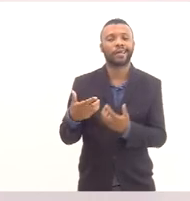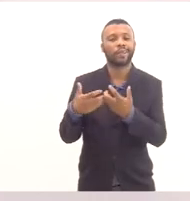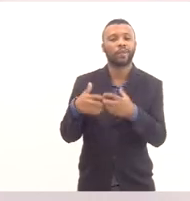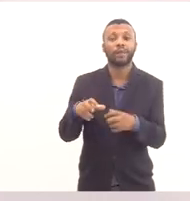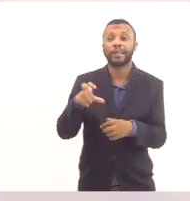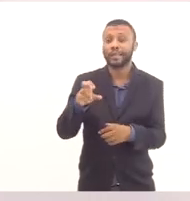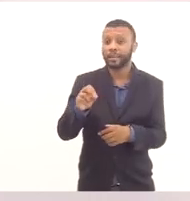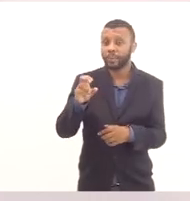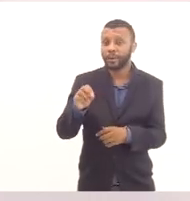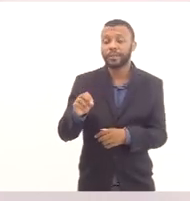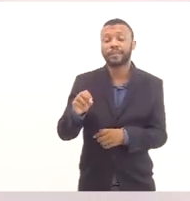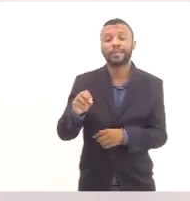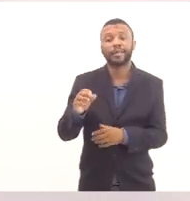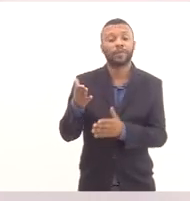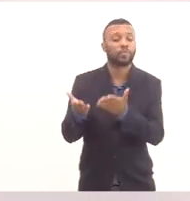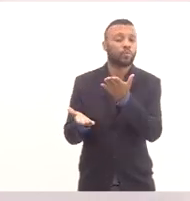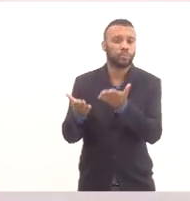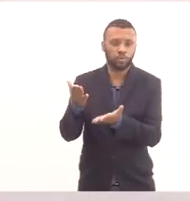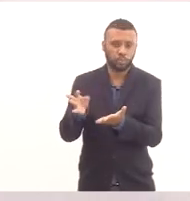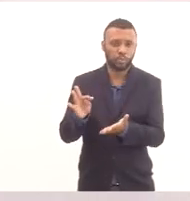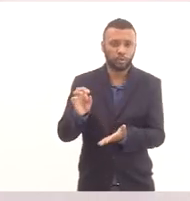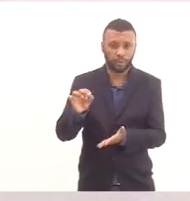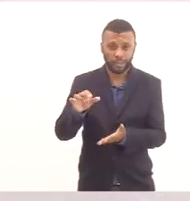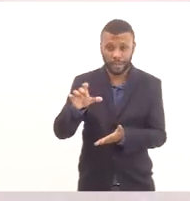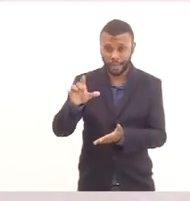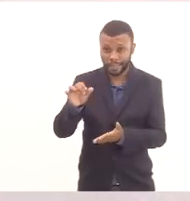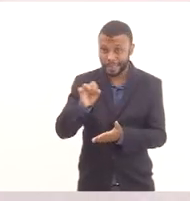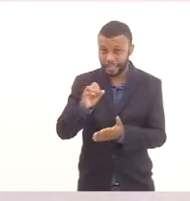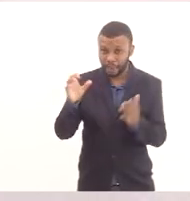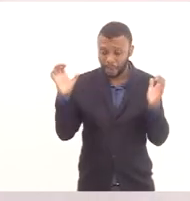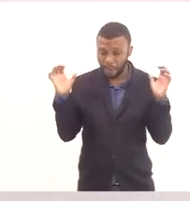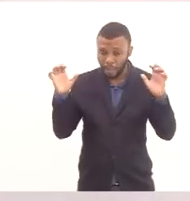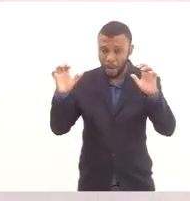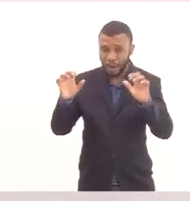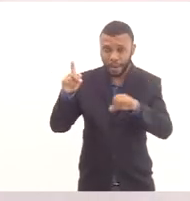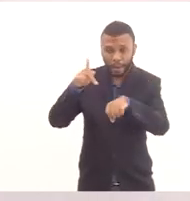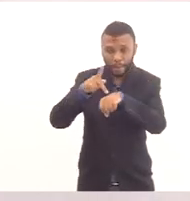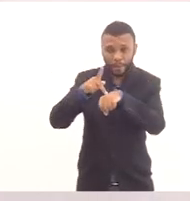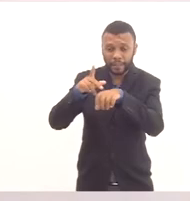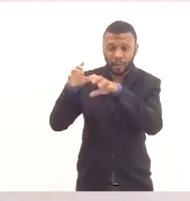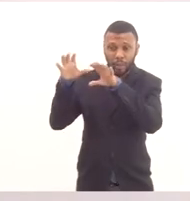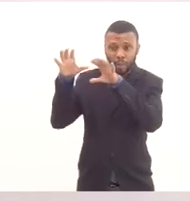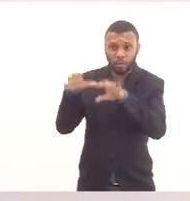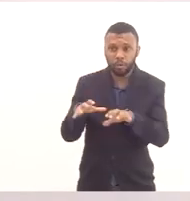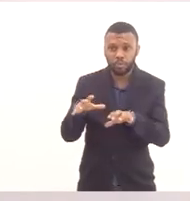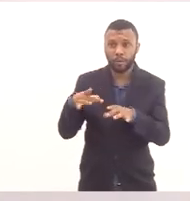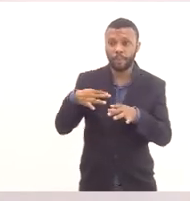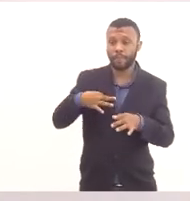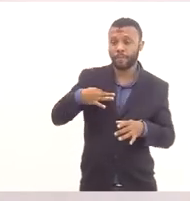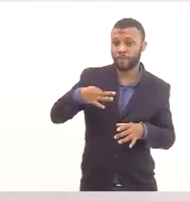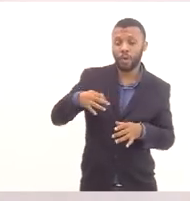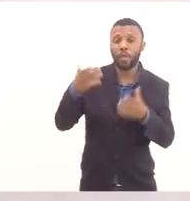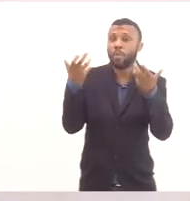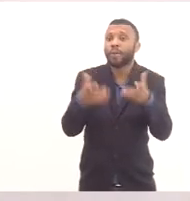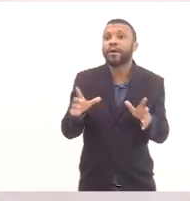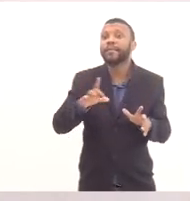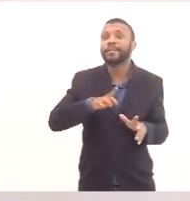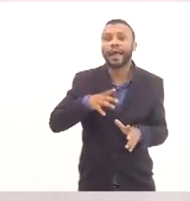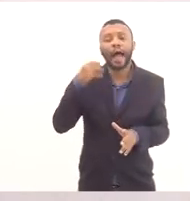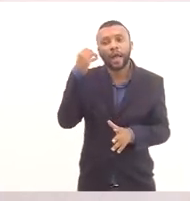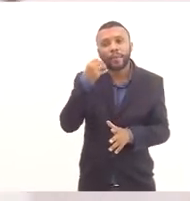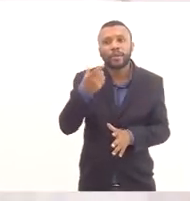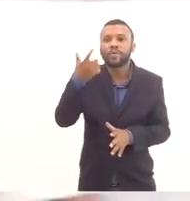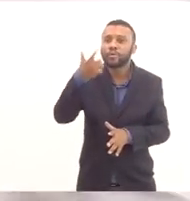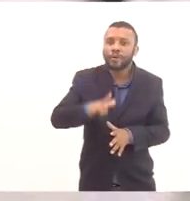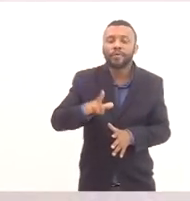50 toneladas Se chover aquela pedra vai cair em cima de um monte de gente e como voluntário eu não quero ter que ter novamente a mesma experiência de